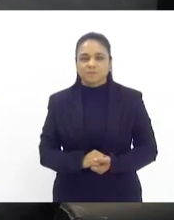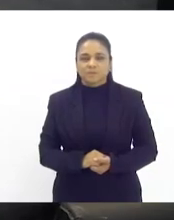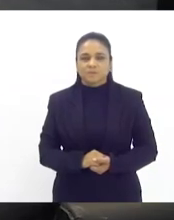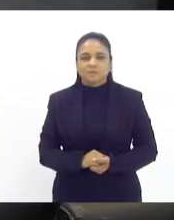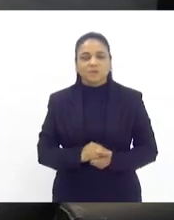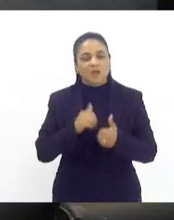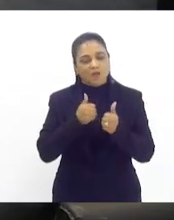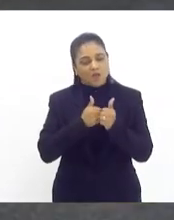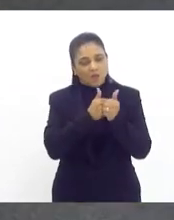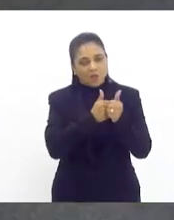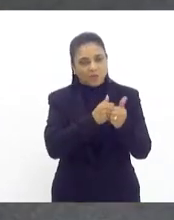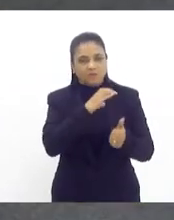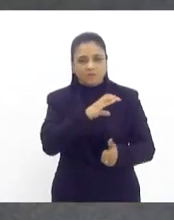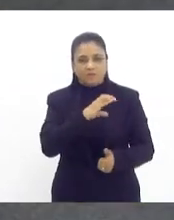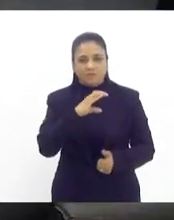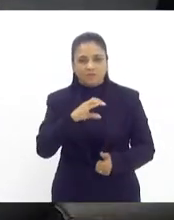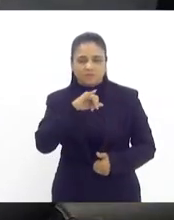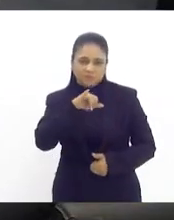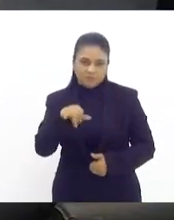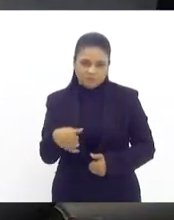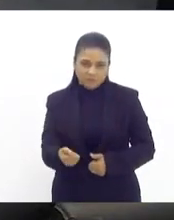Acompanhando o parecer da CCJ, presidente.